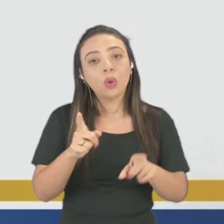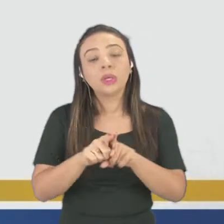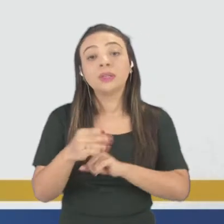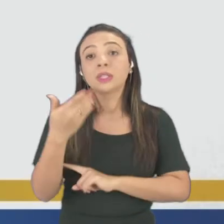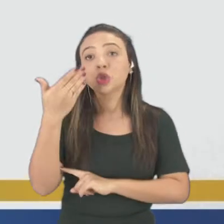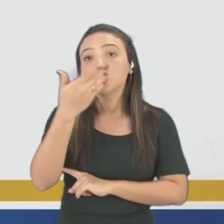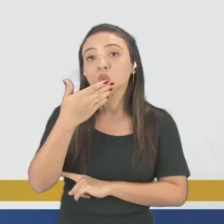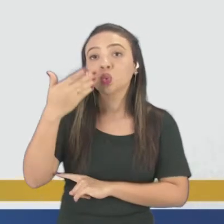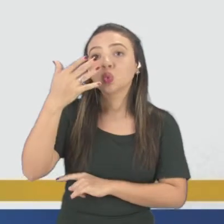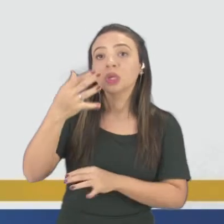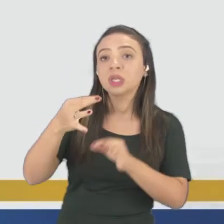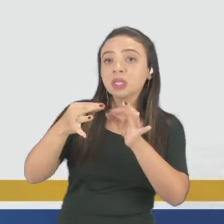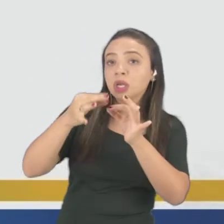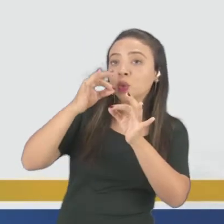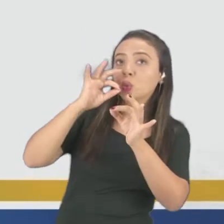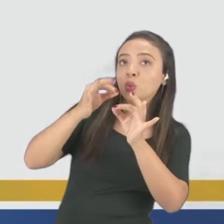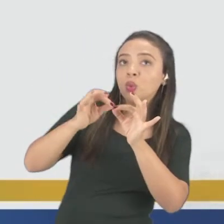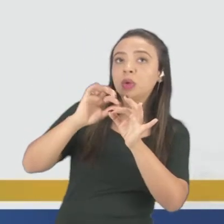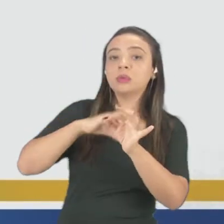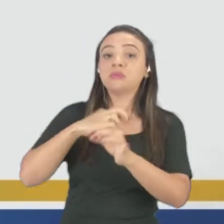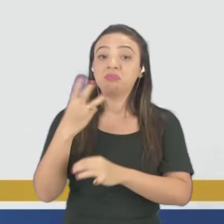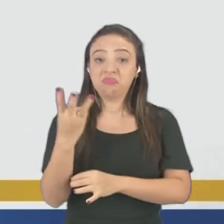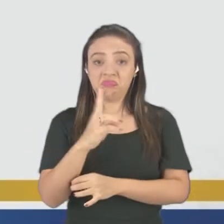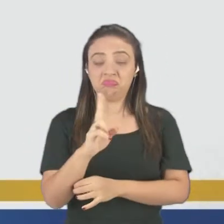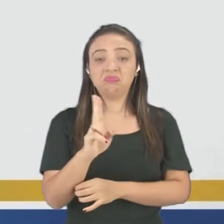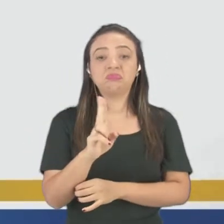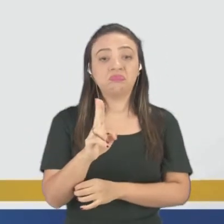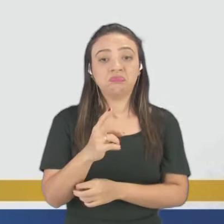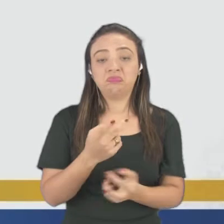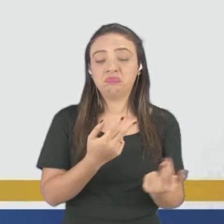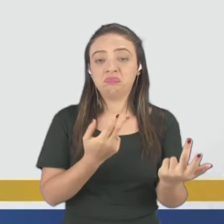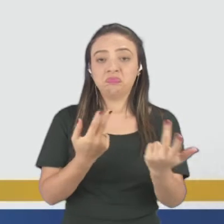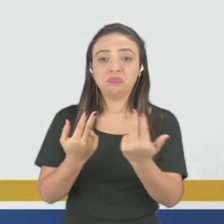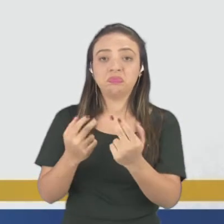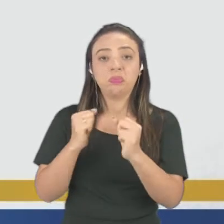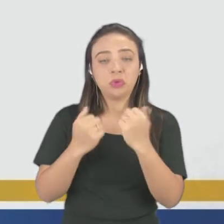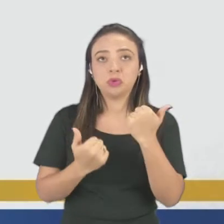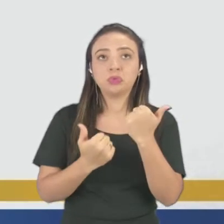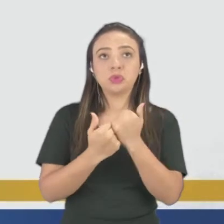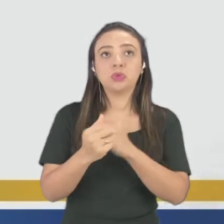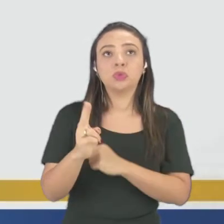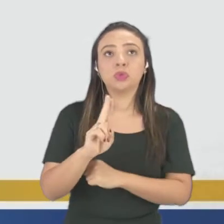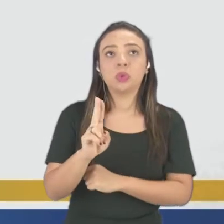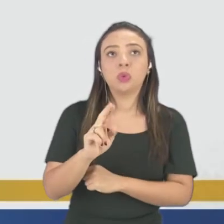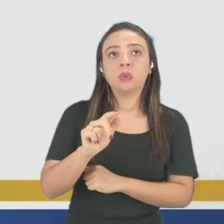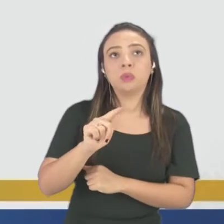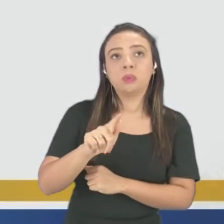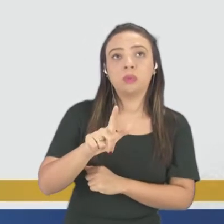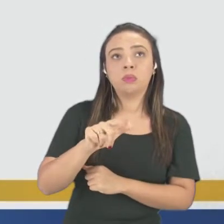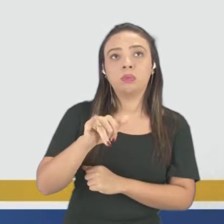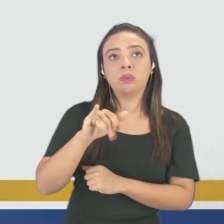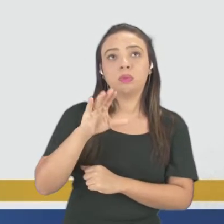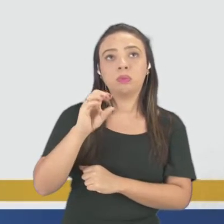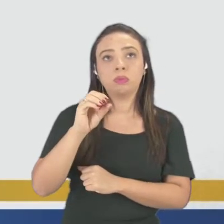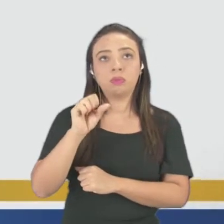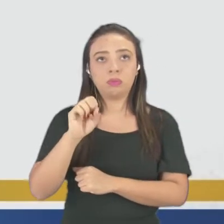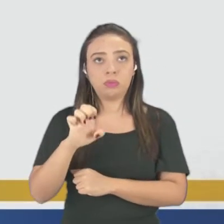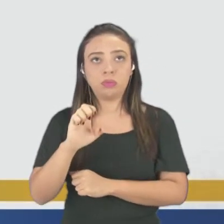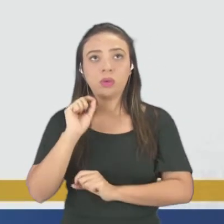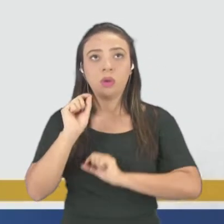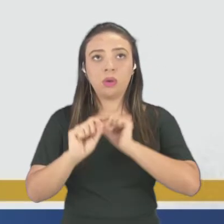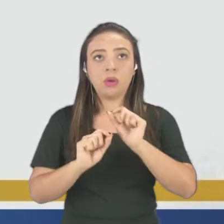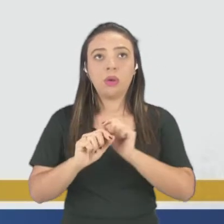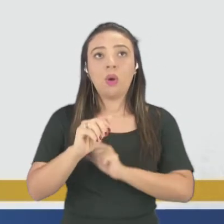açúcar de uva tá esses três nomes aqui também pode substituir o termo glicose tá é uma